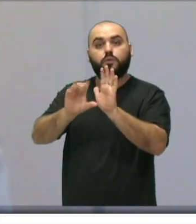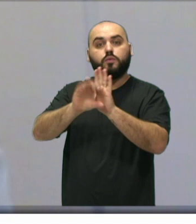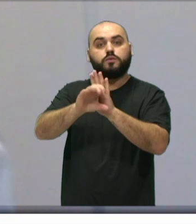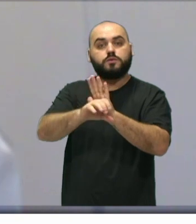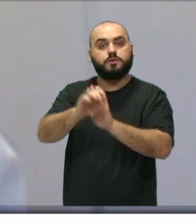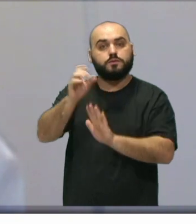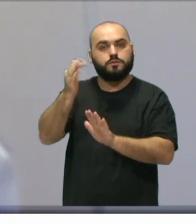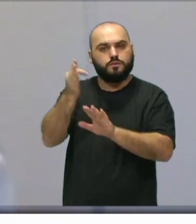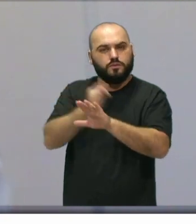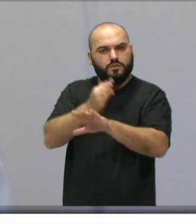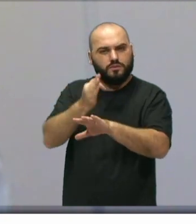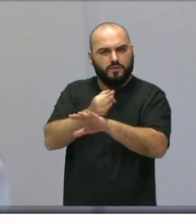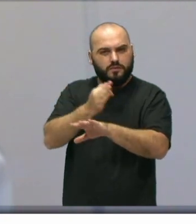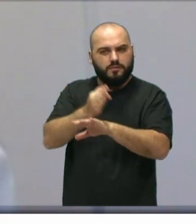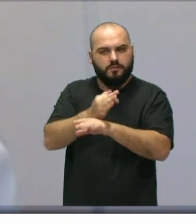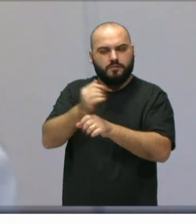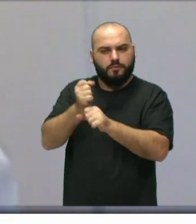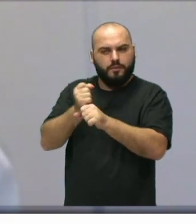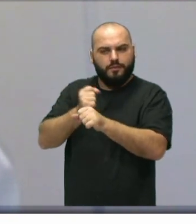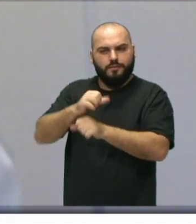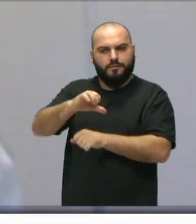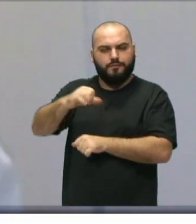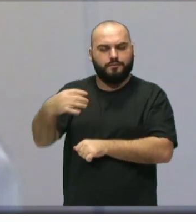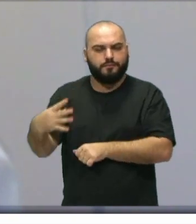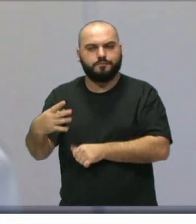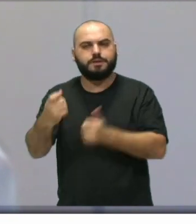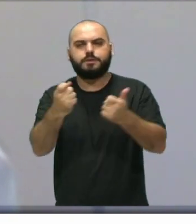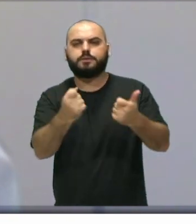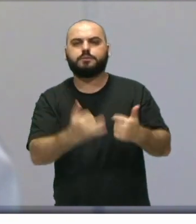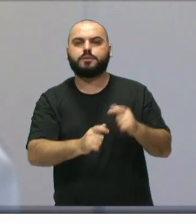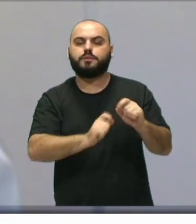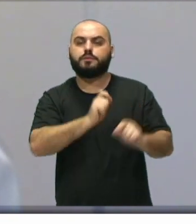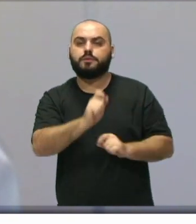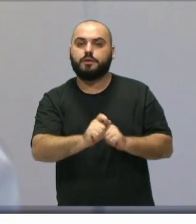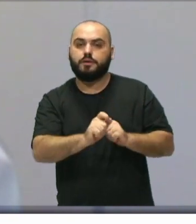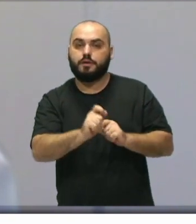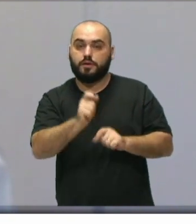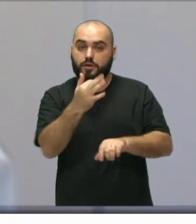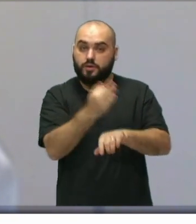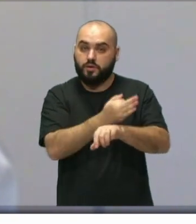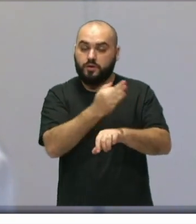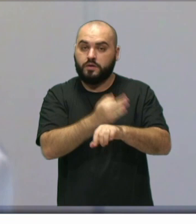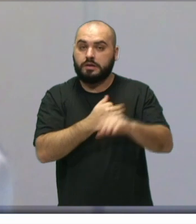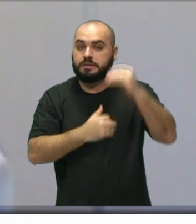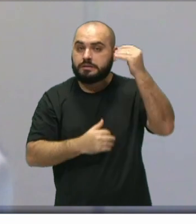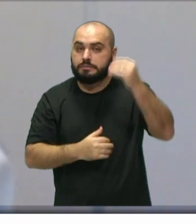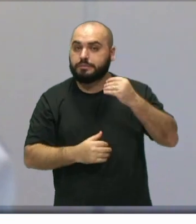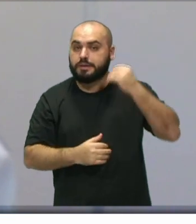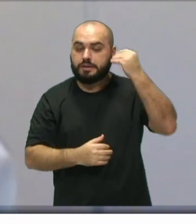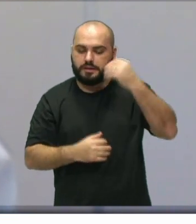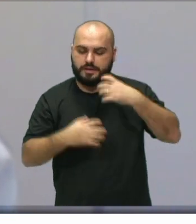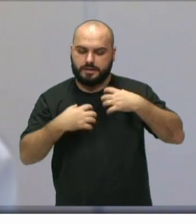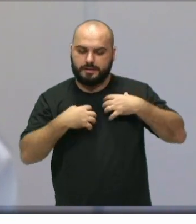vinha desde 94, e eles colocam como sendo uma experiência